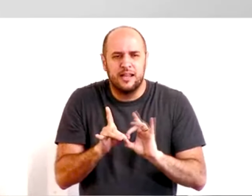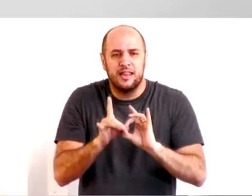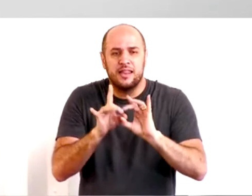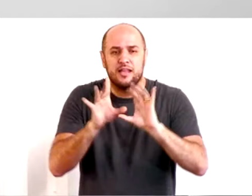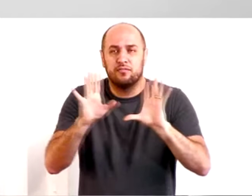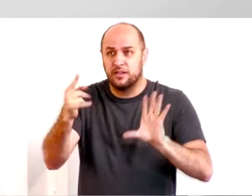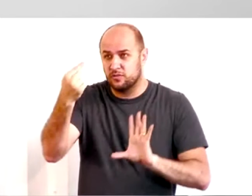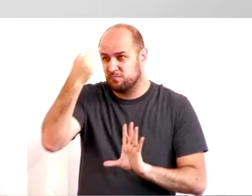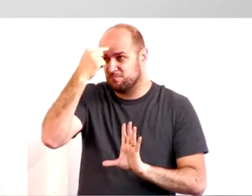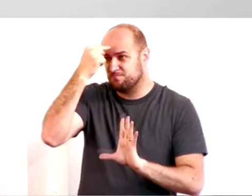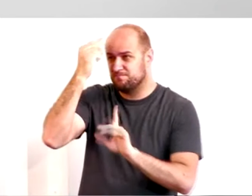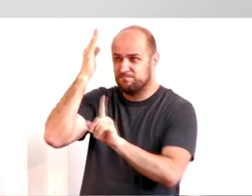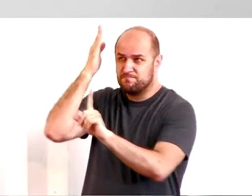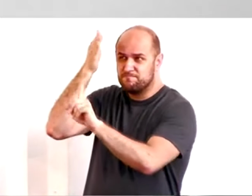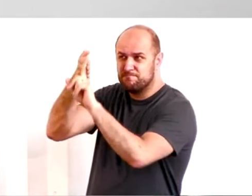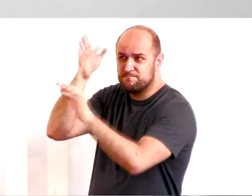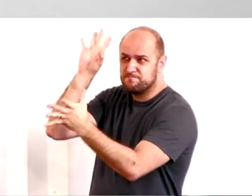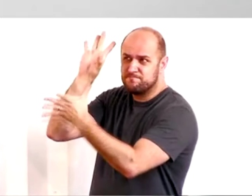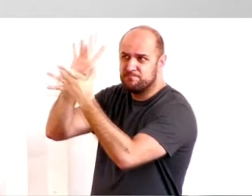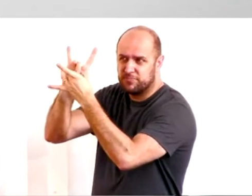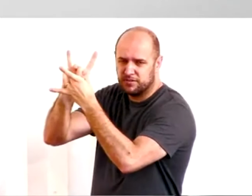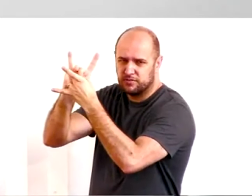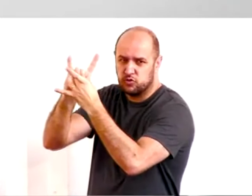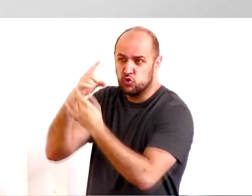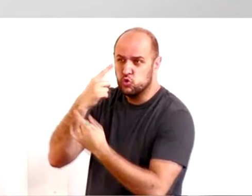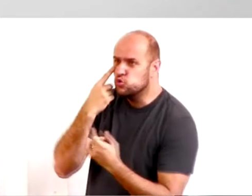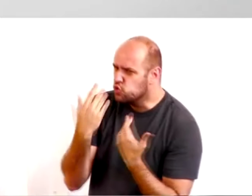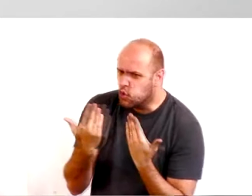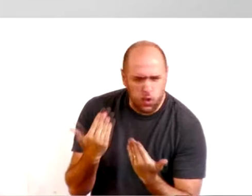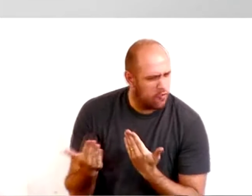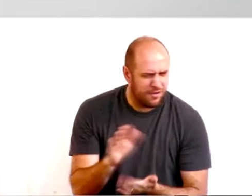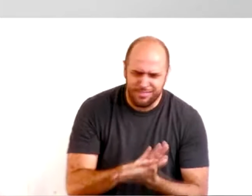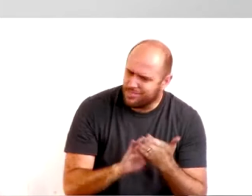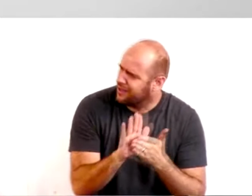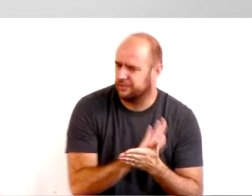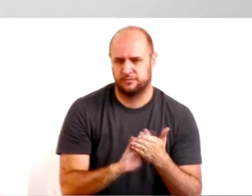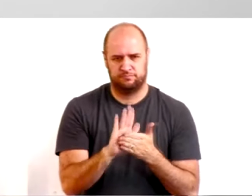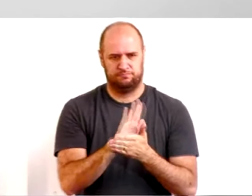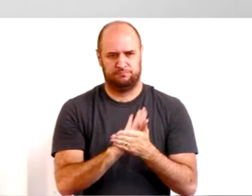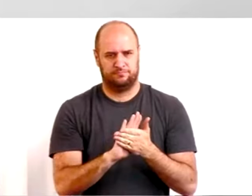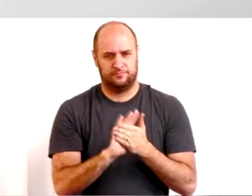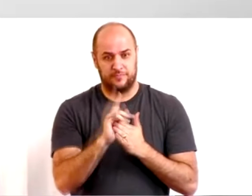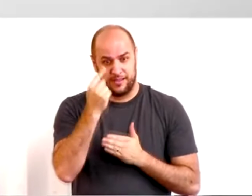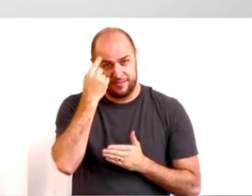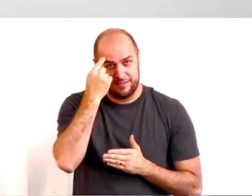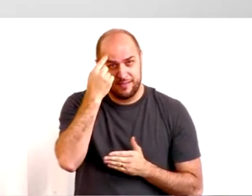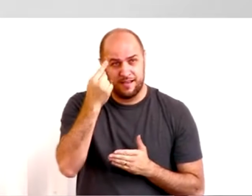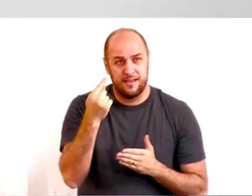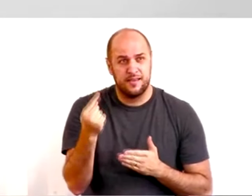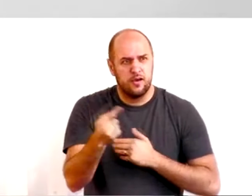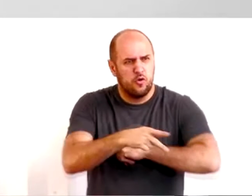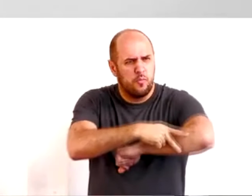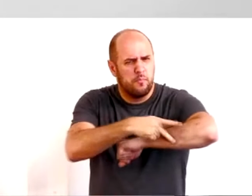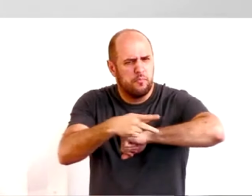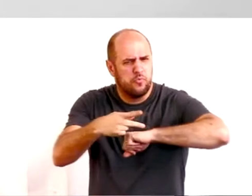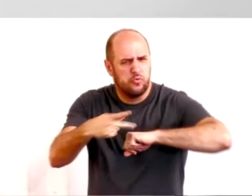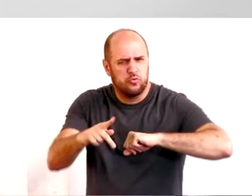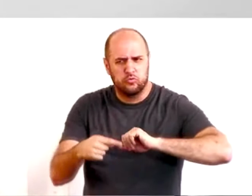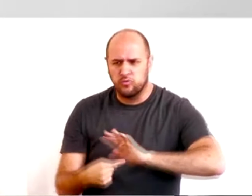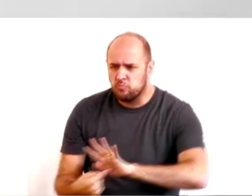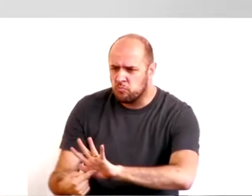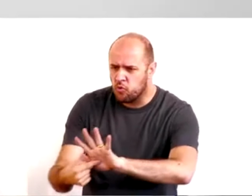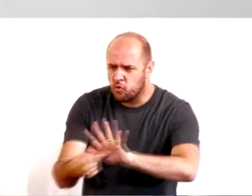dividida, não indecisa. O puro nessa visão é aquele que demonstra